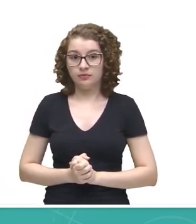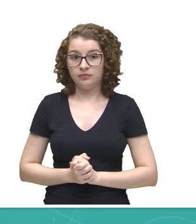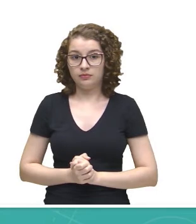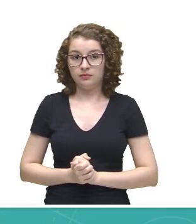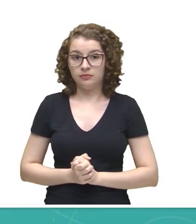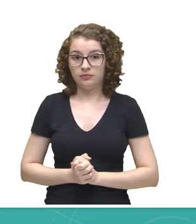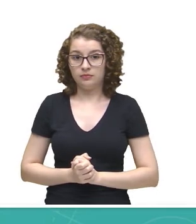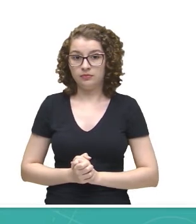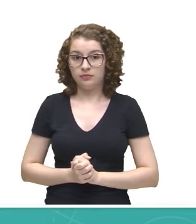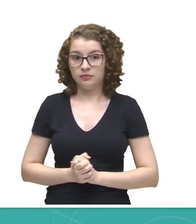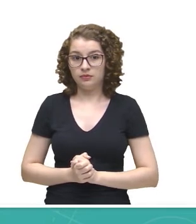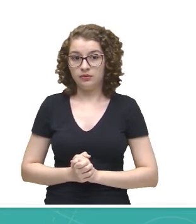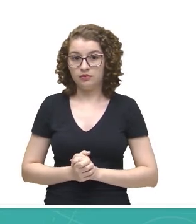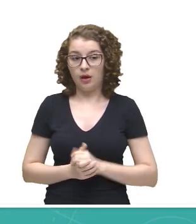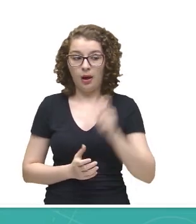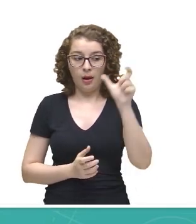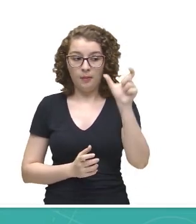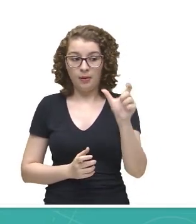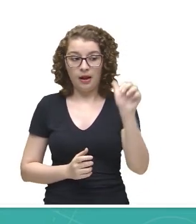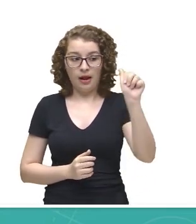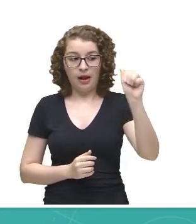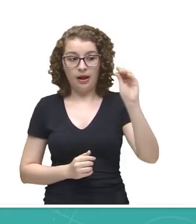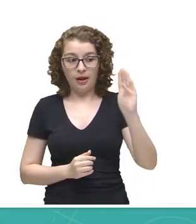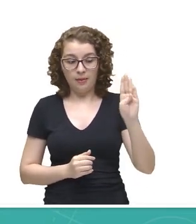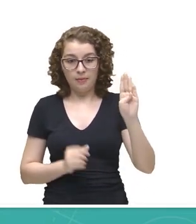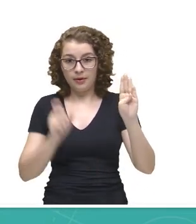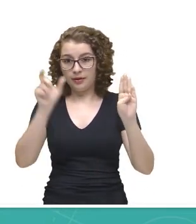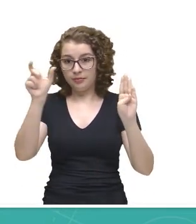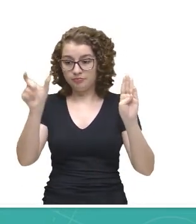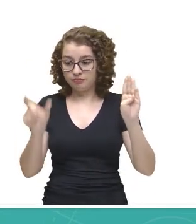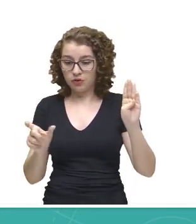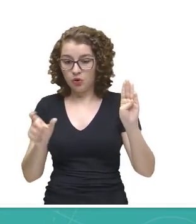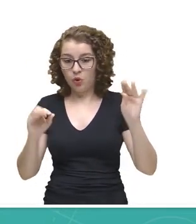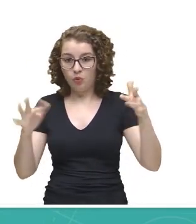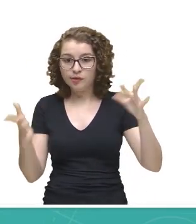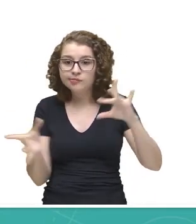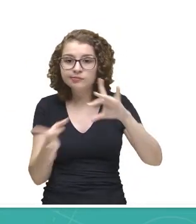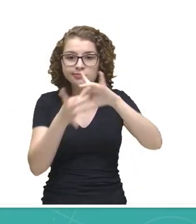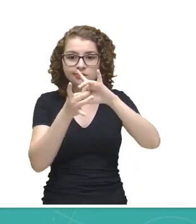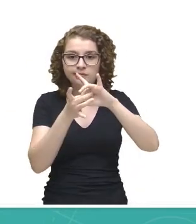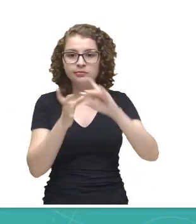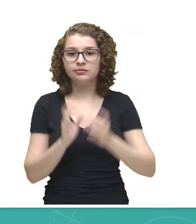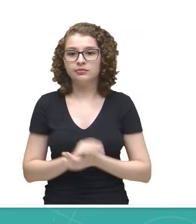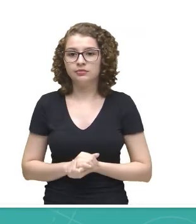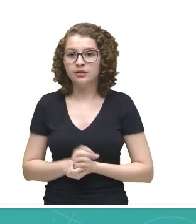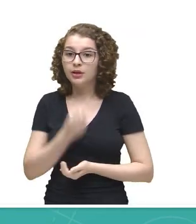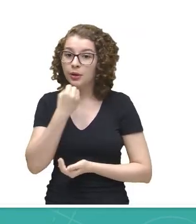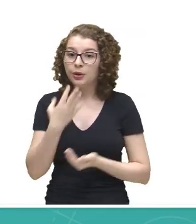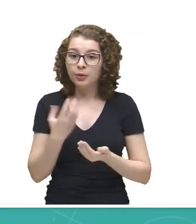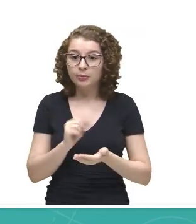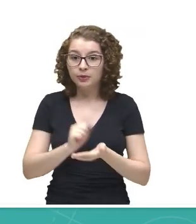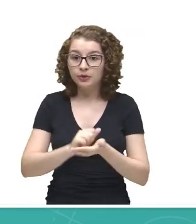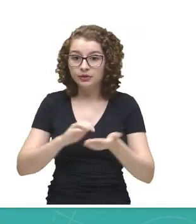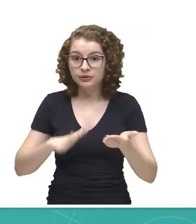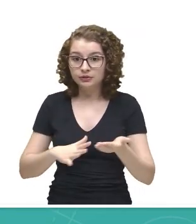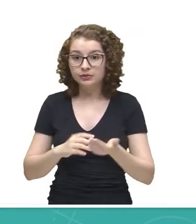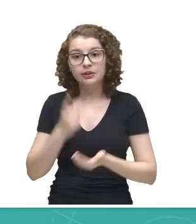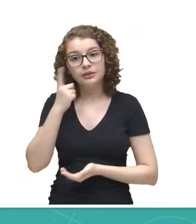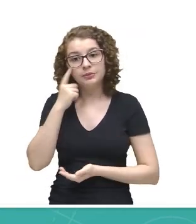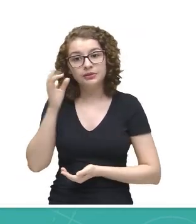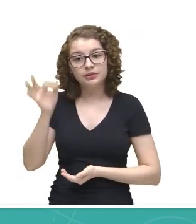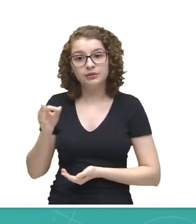a gente vai relacionar a primeira coluna com a segunda. Tá? Uma boa atividade para vocês, daqui a pouco a gente retorna para interagir.